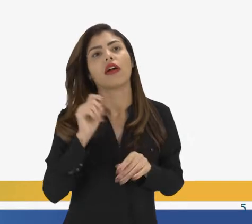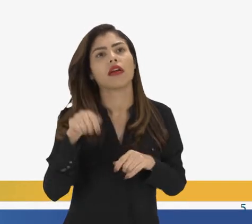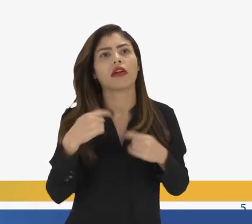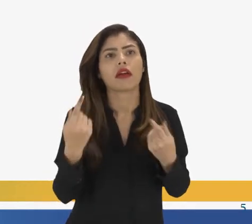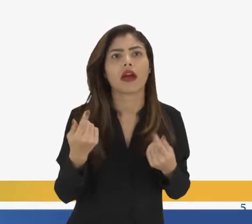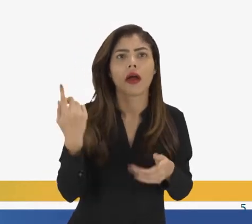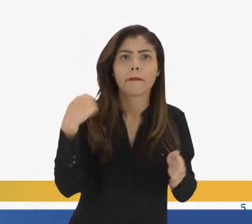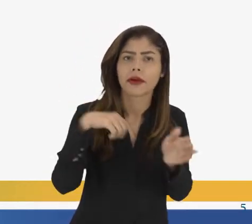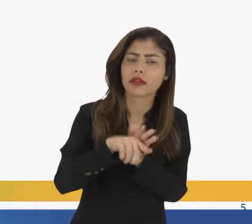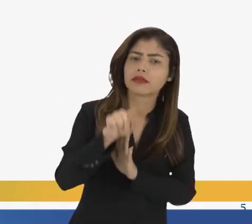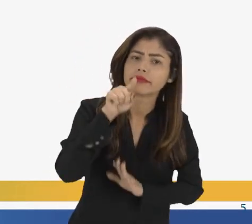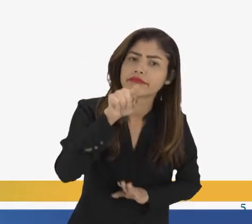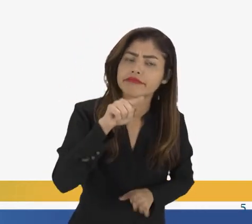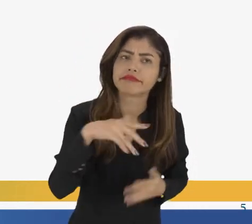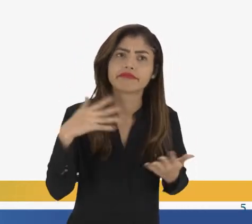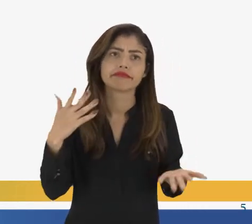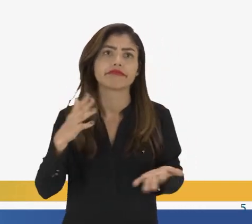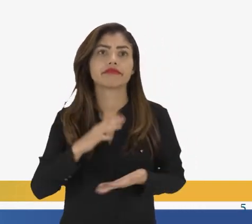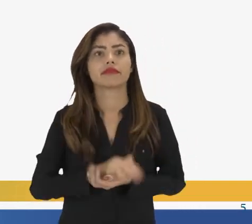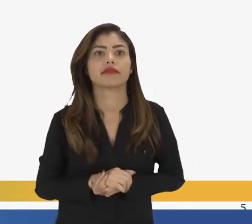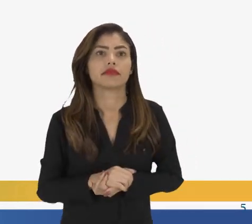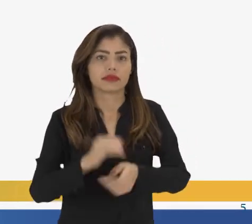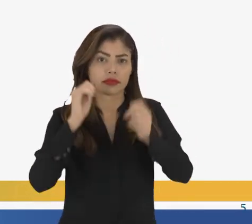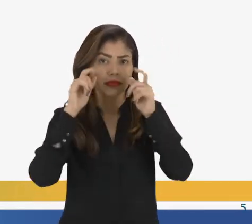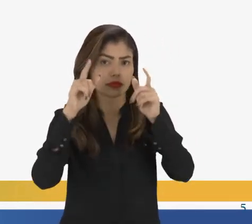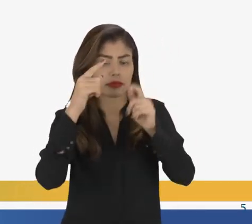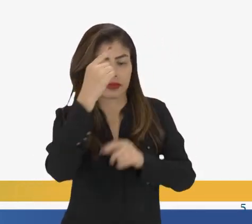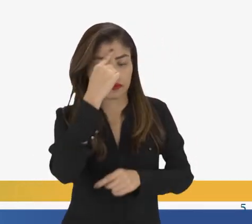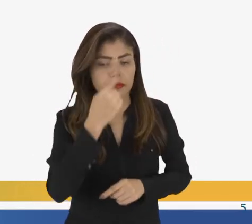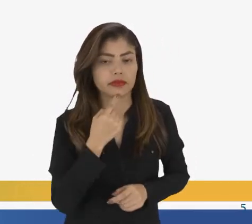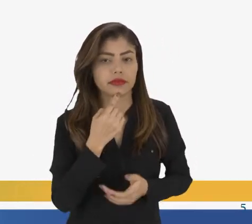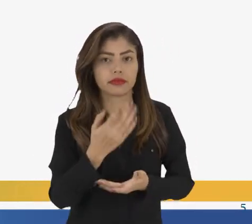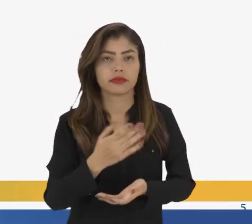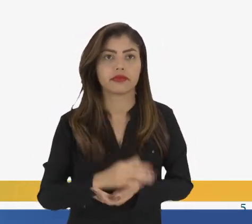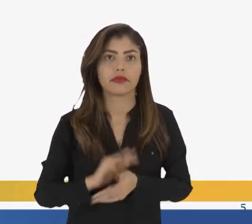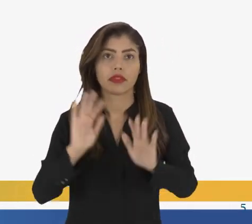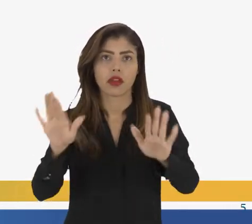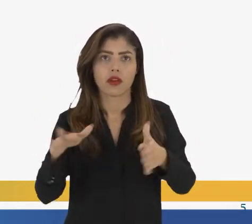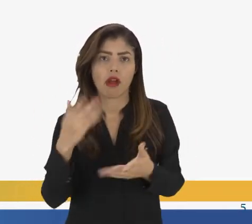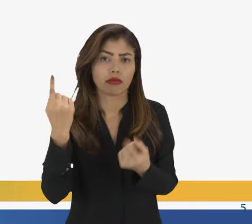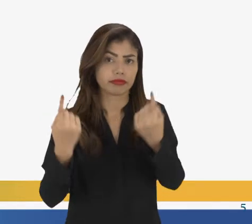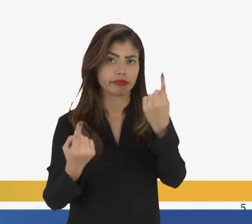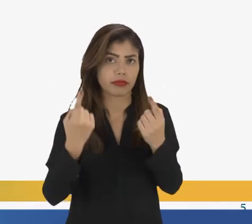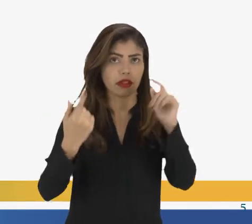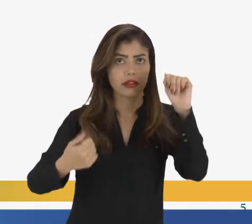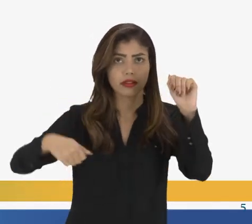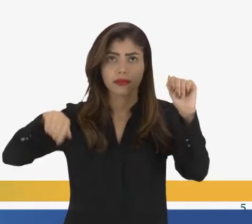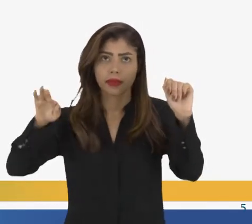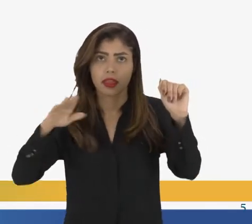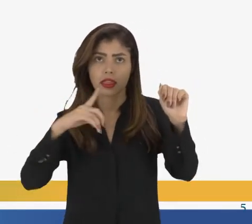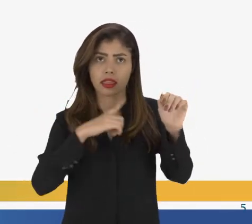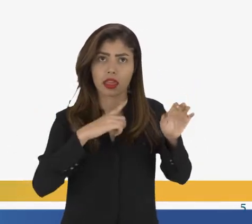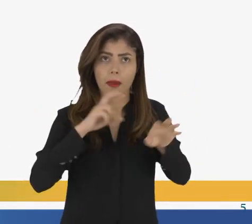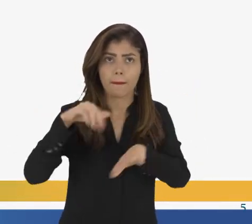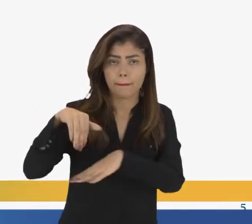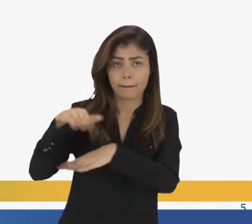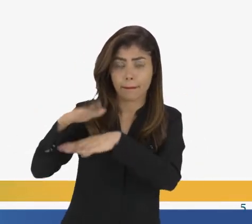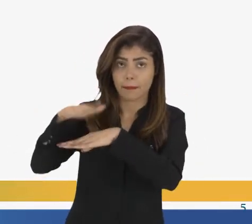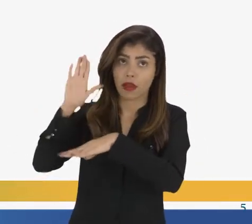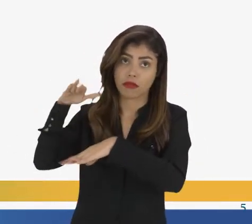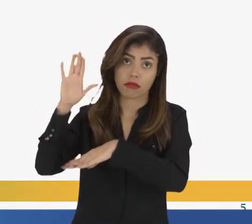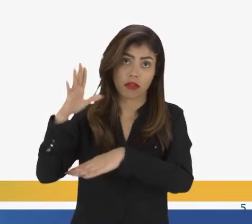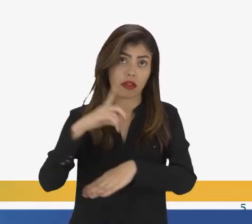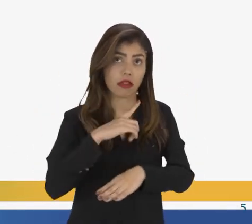pessoal, pergunta para vocês. Observa aí na imagem. Qual dos cubos sofrerá